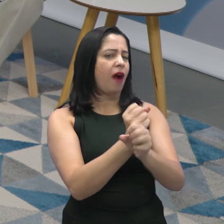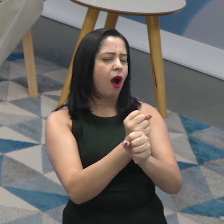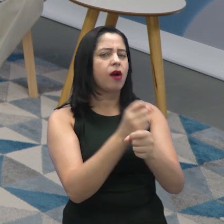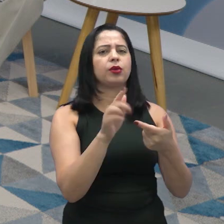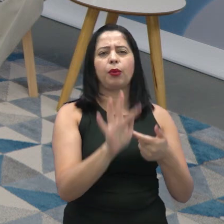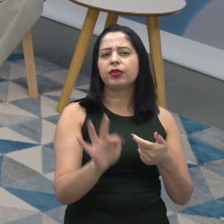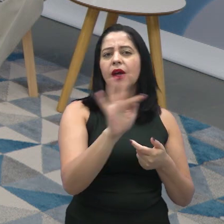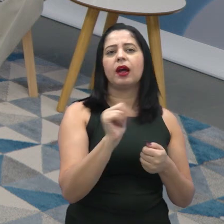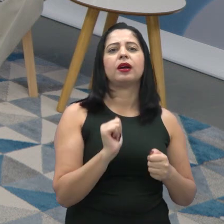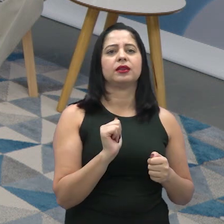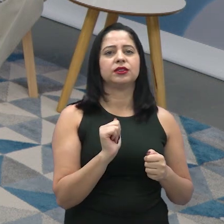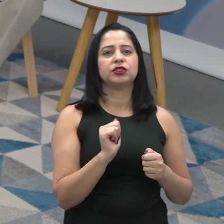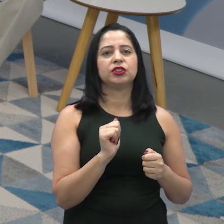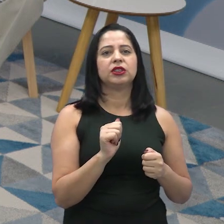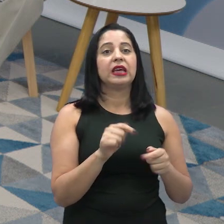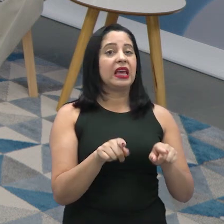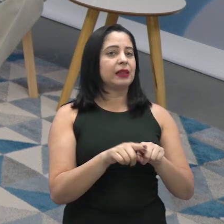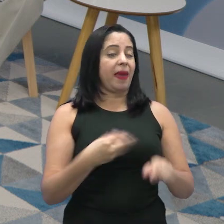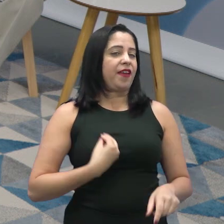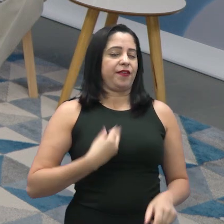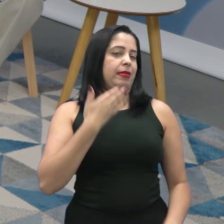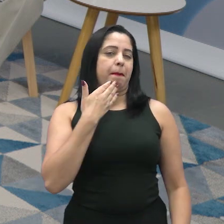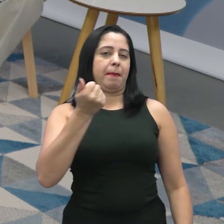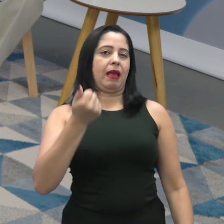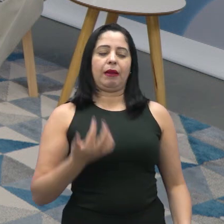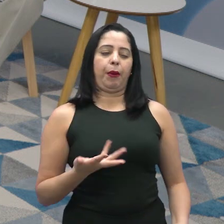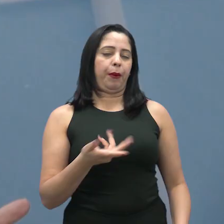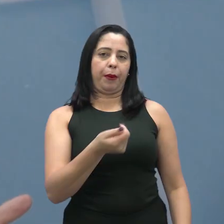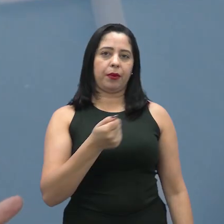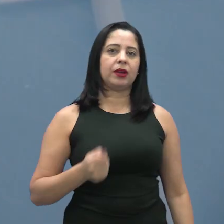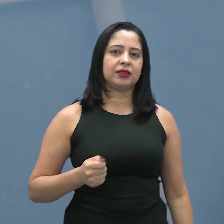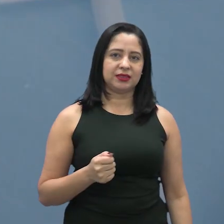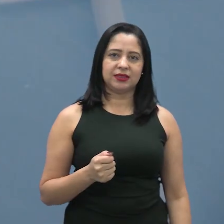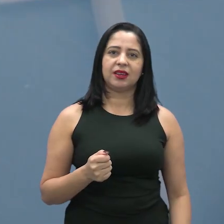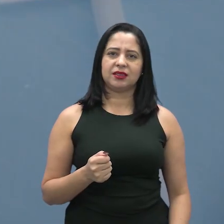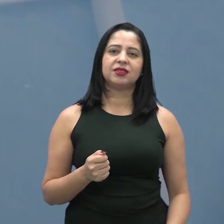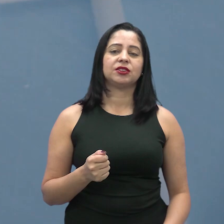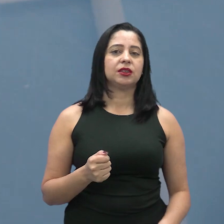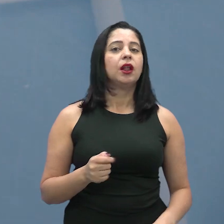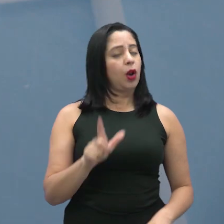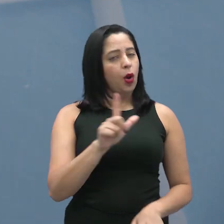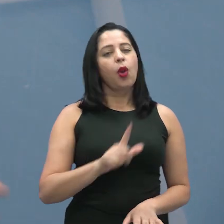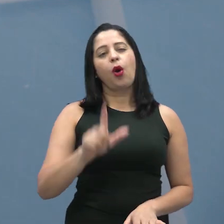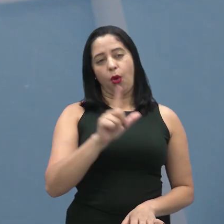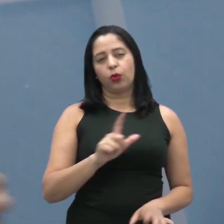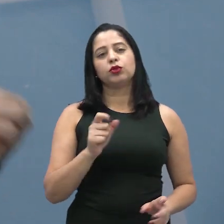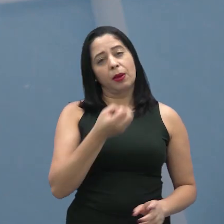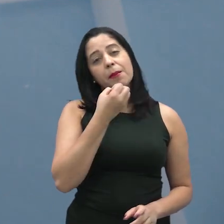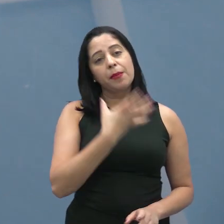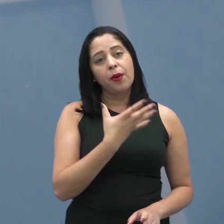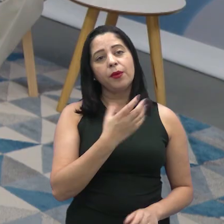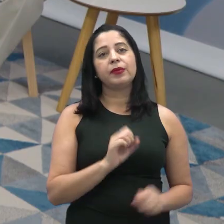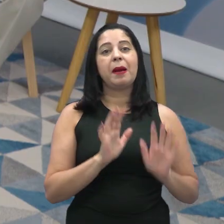graduação, né, pertencimento, qualidade de vida, isso o que todo mundo deseja, né? Mas no caso para